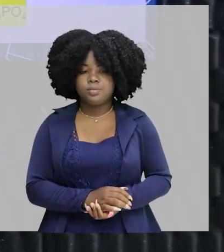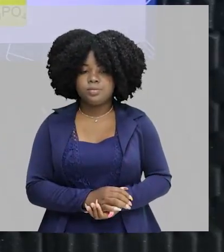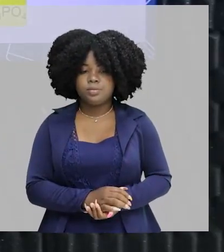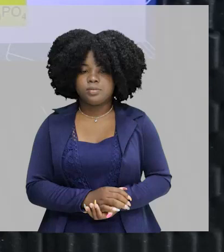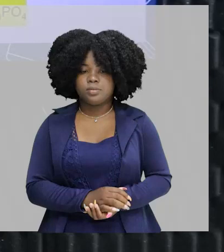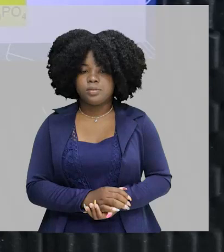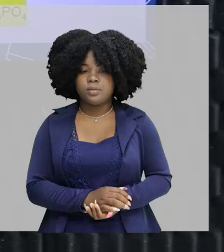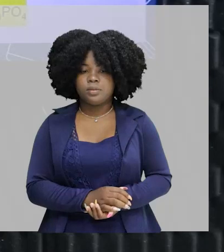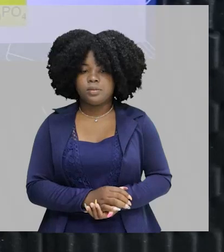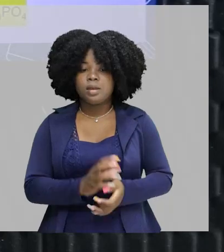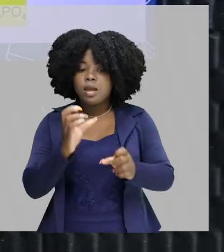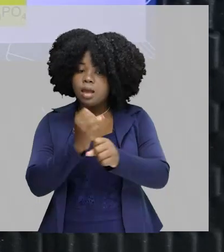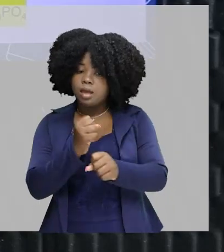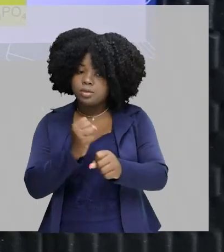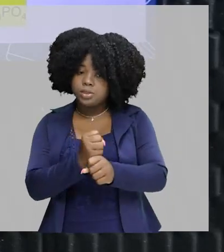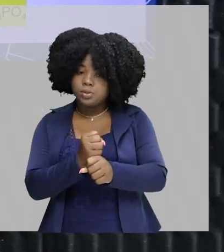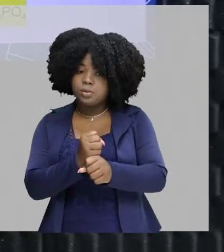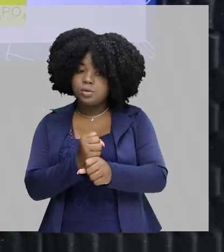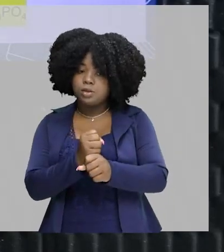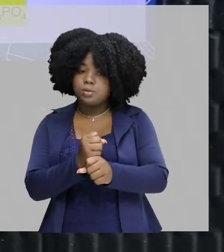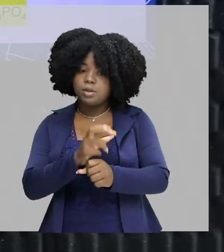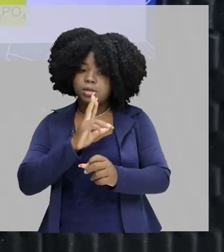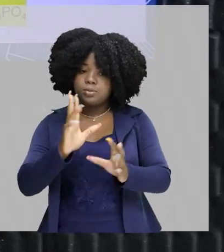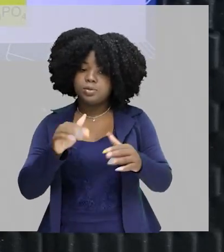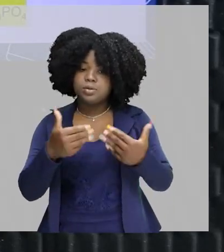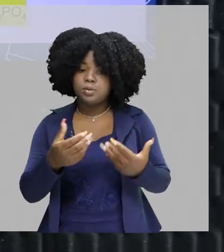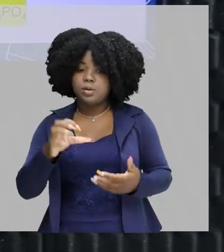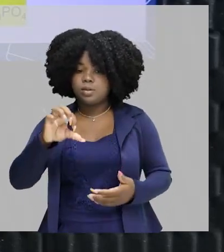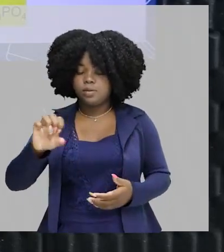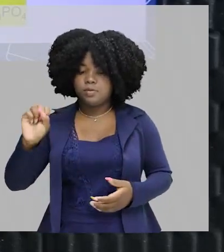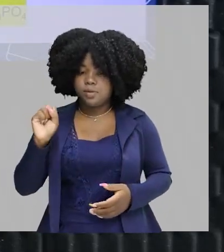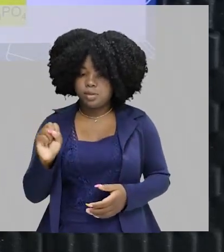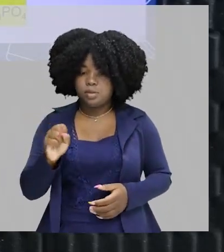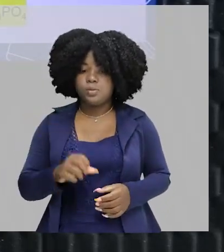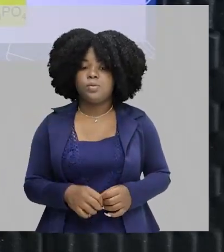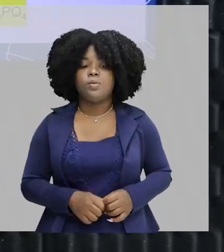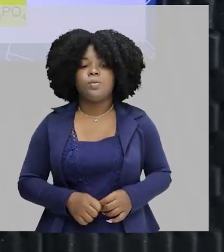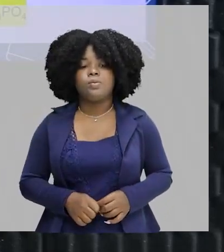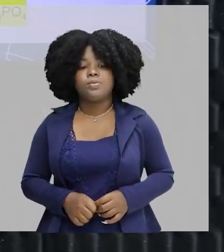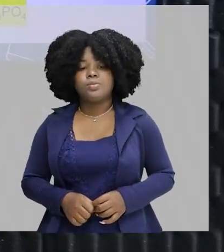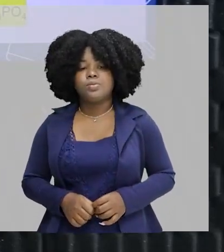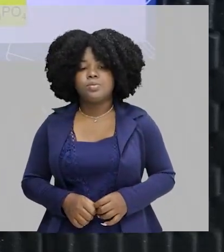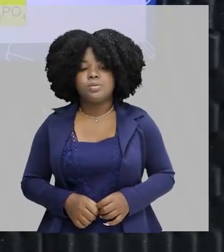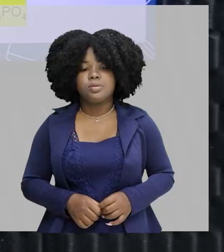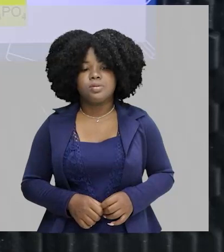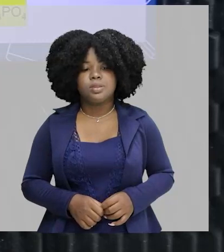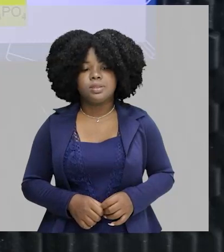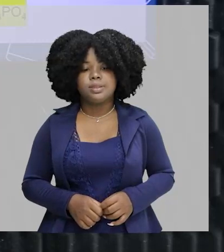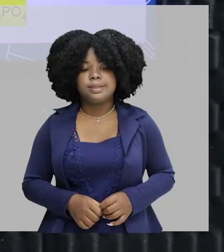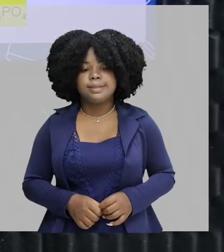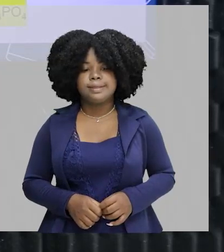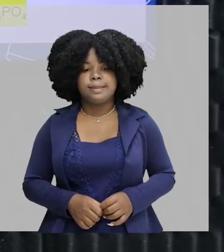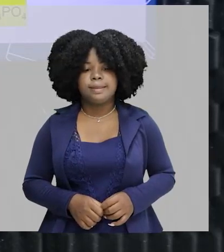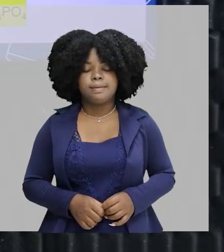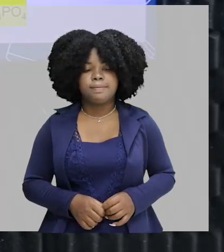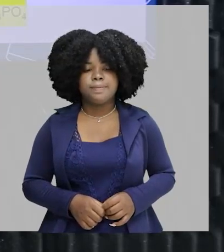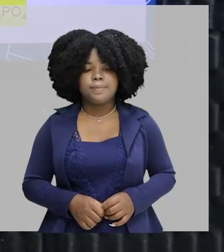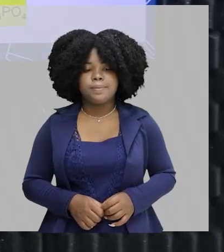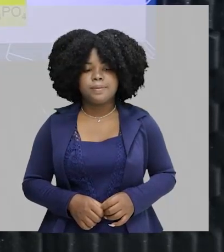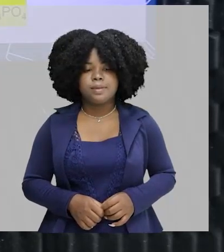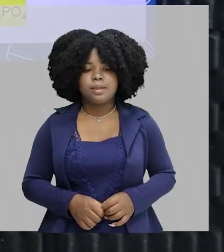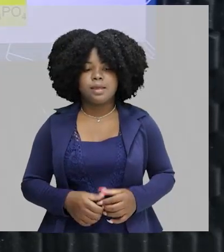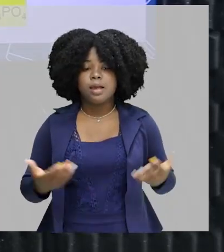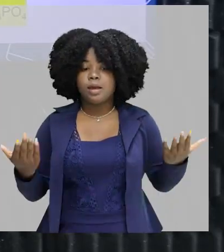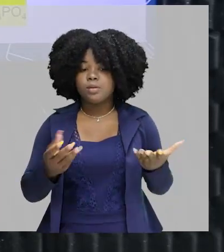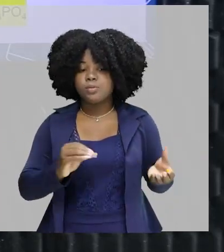a soma dessas massas atômicas resulta em 98. Tudo bem? Olha só.